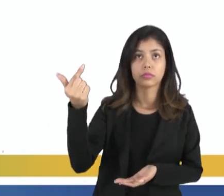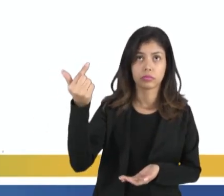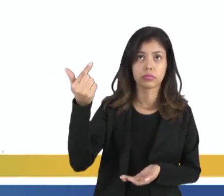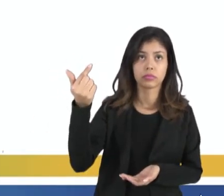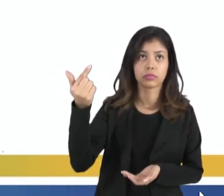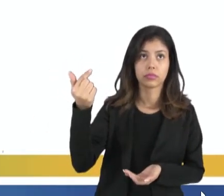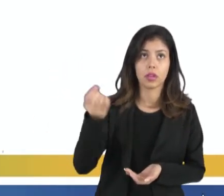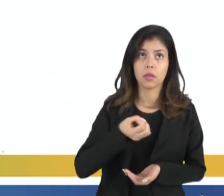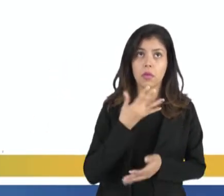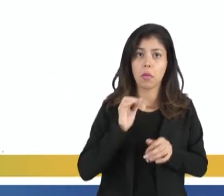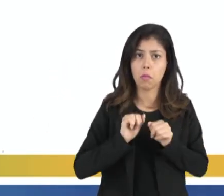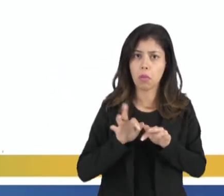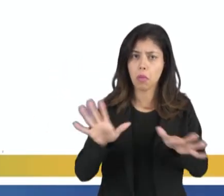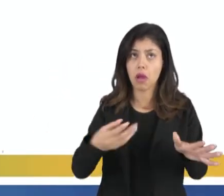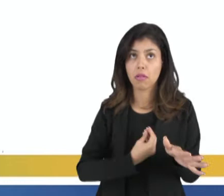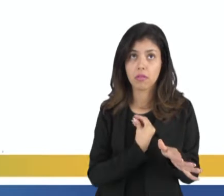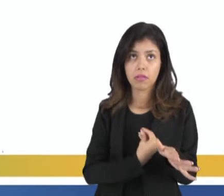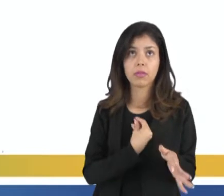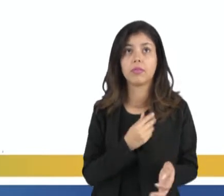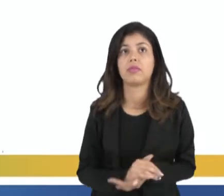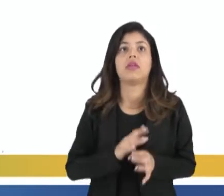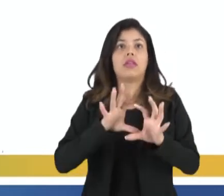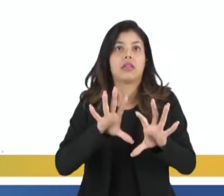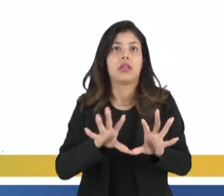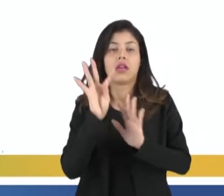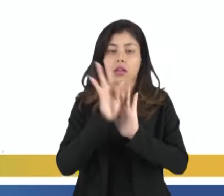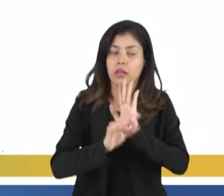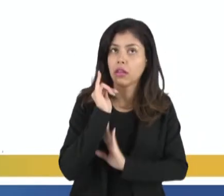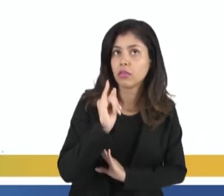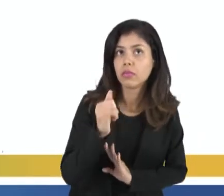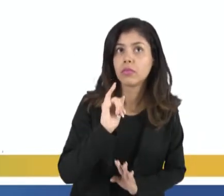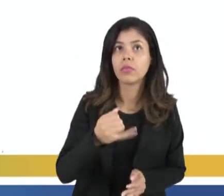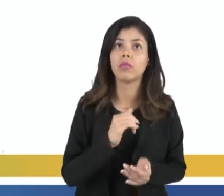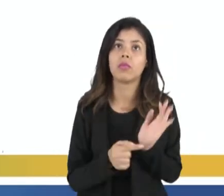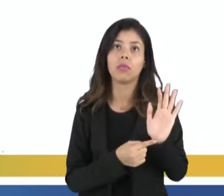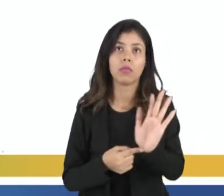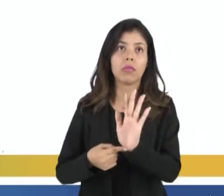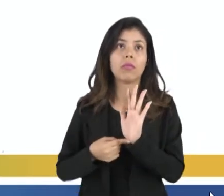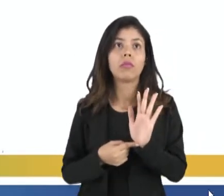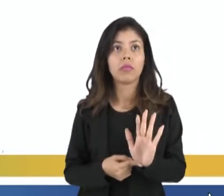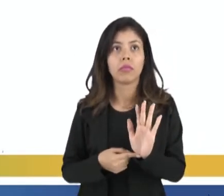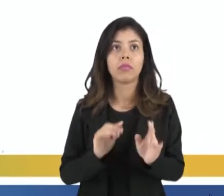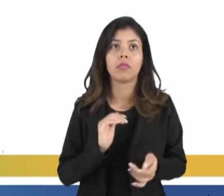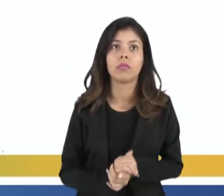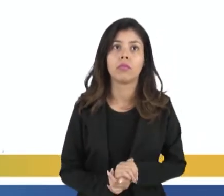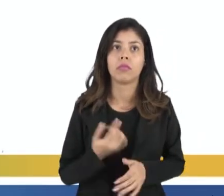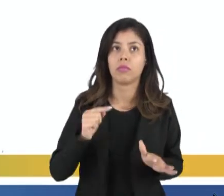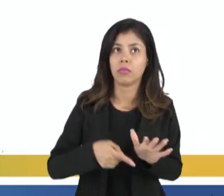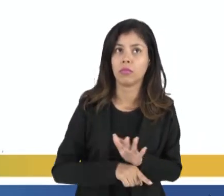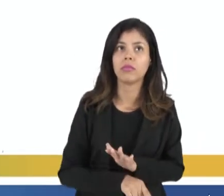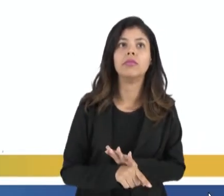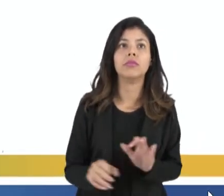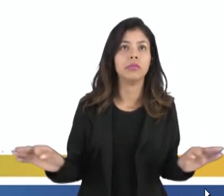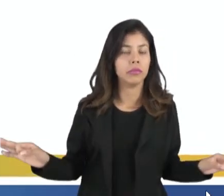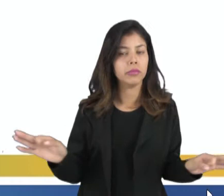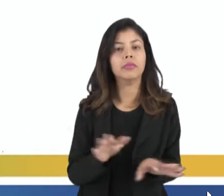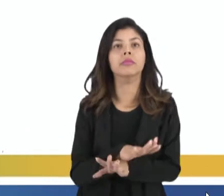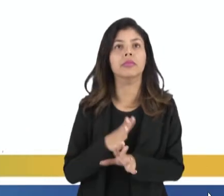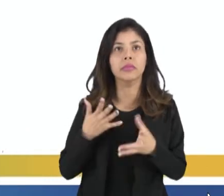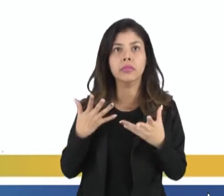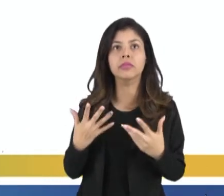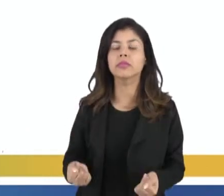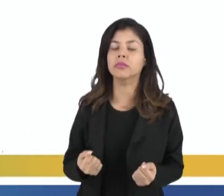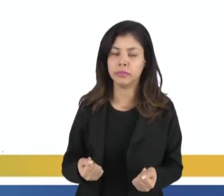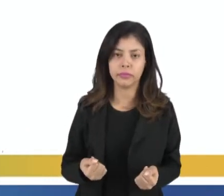realidade, bem mais ampla da que vivemos. Nestes casos, os textos narrativos, eles apresentam que uma lógica